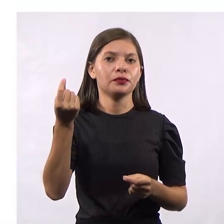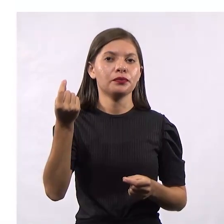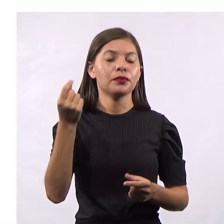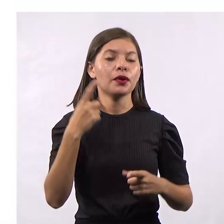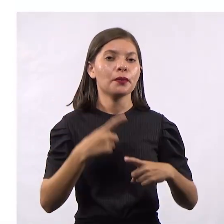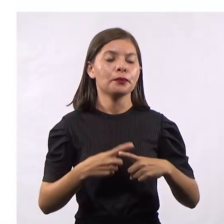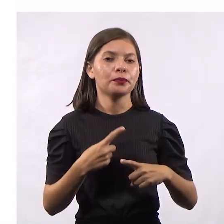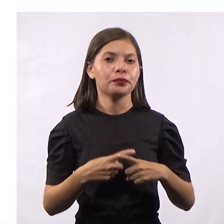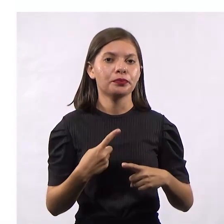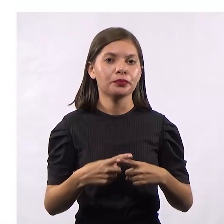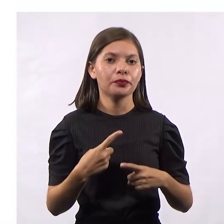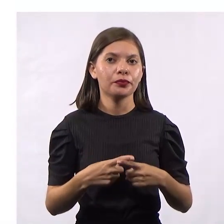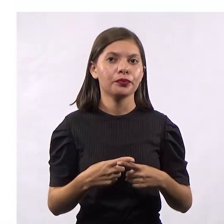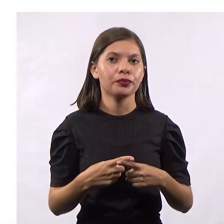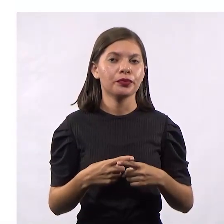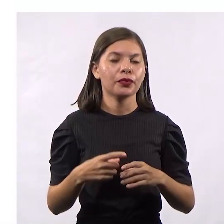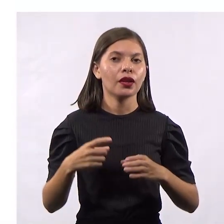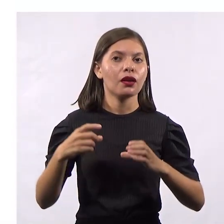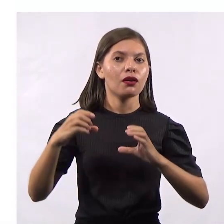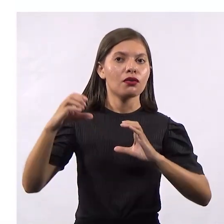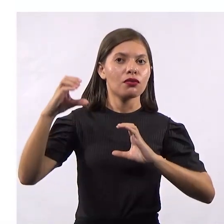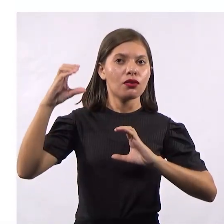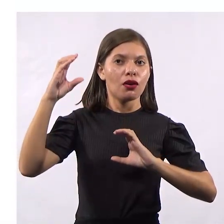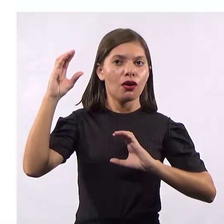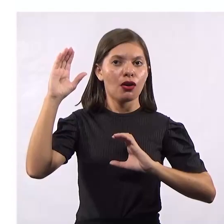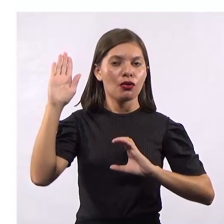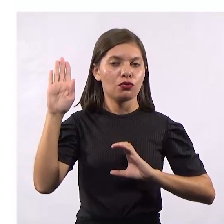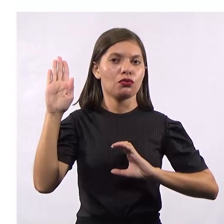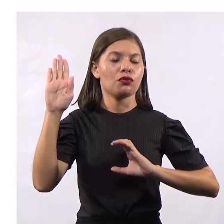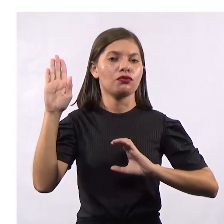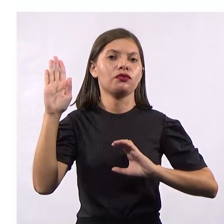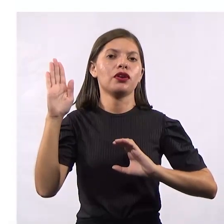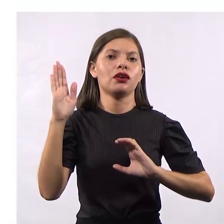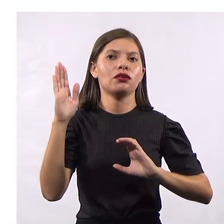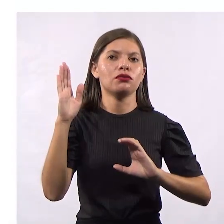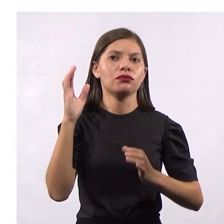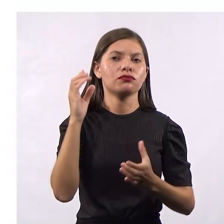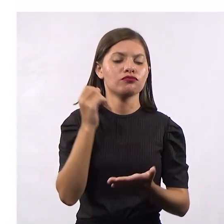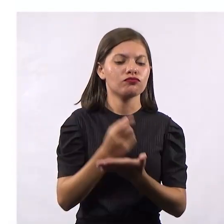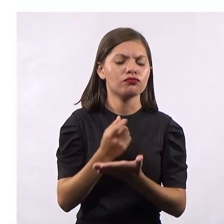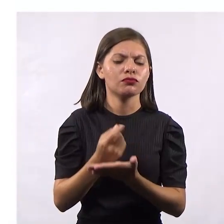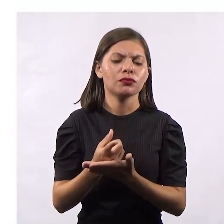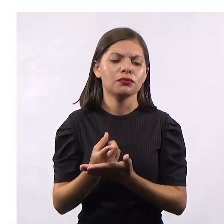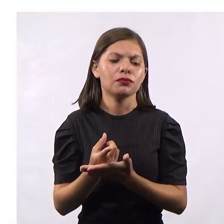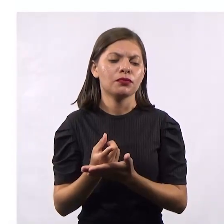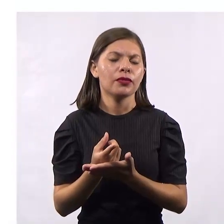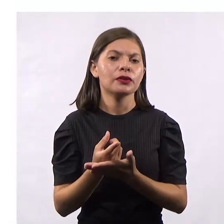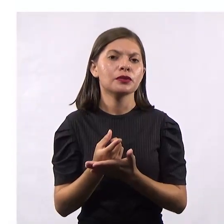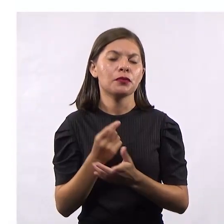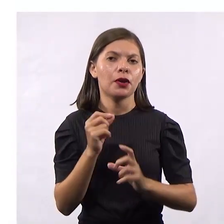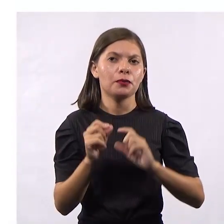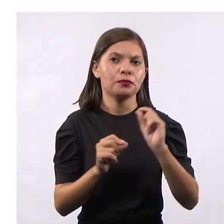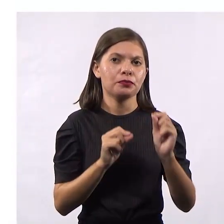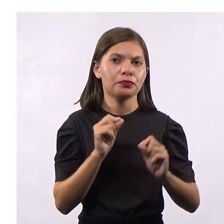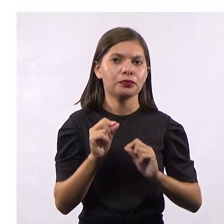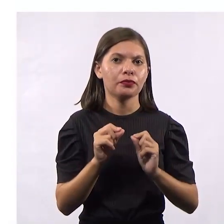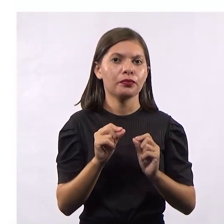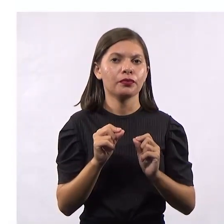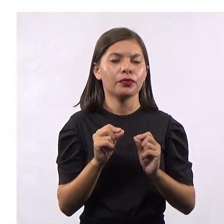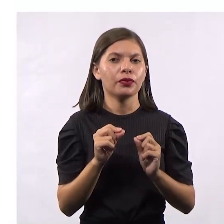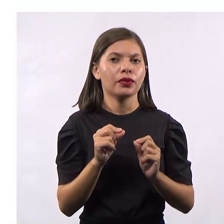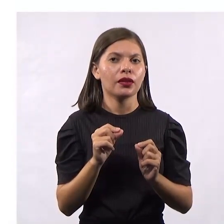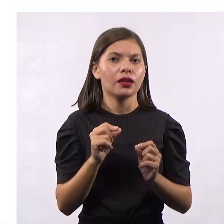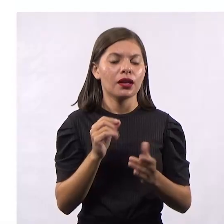ao conveniado, porque o convênio vai receber dinheiro público, né? Por meio da lei